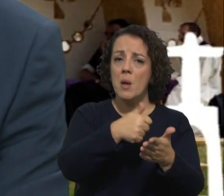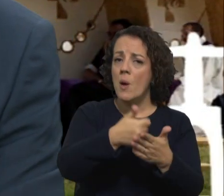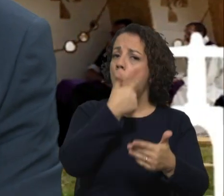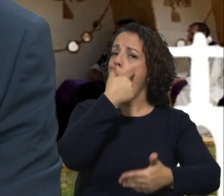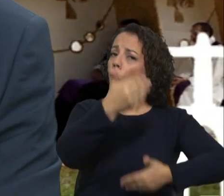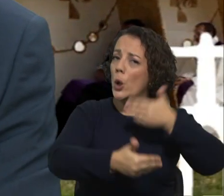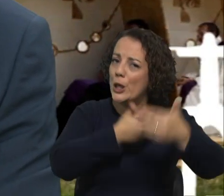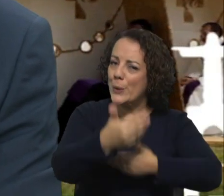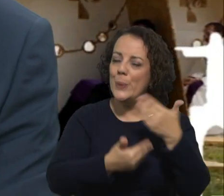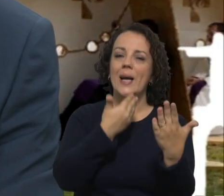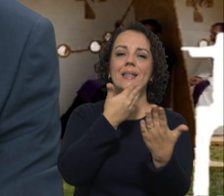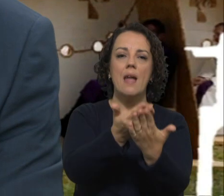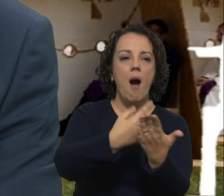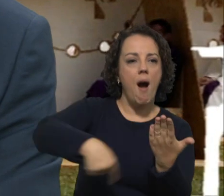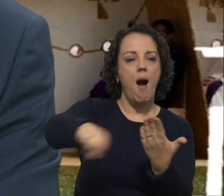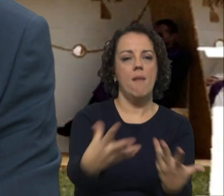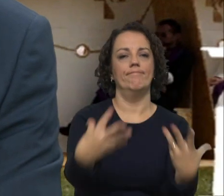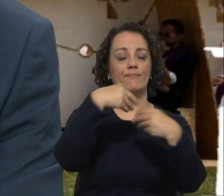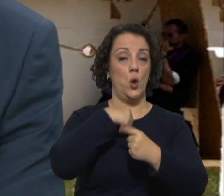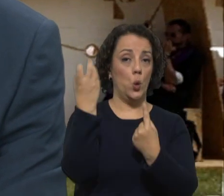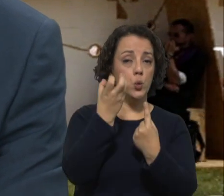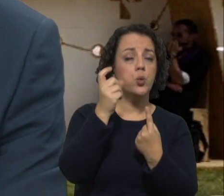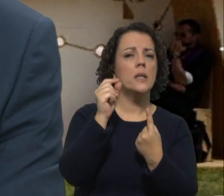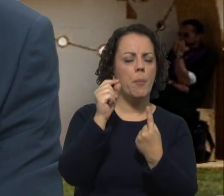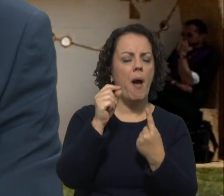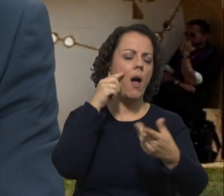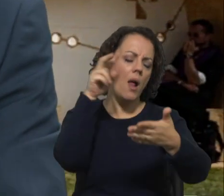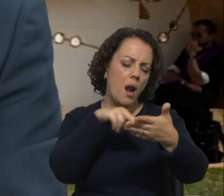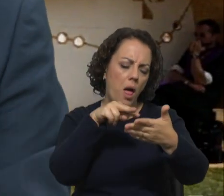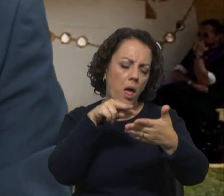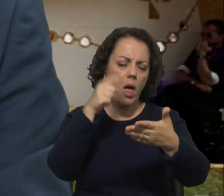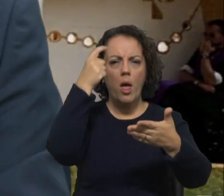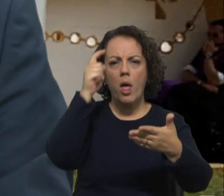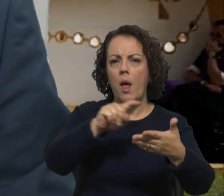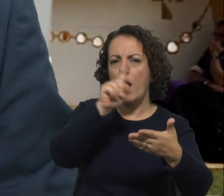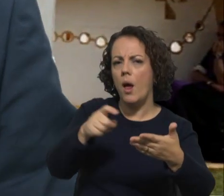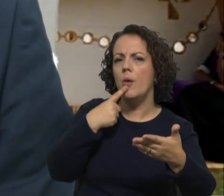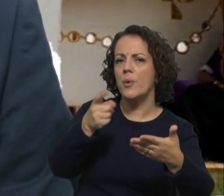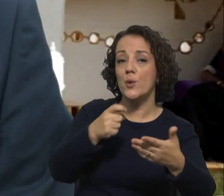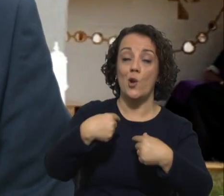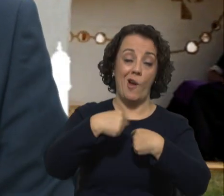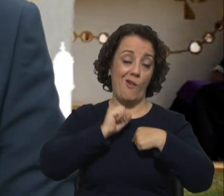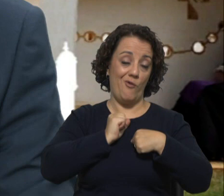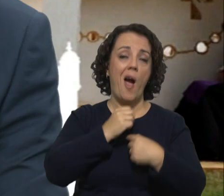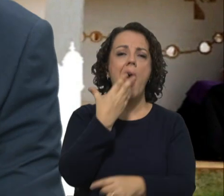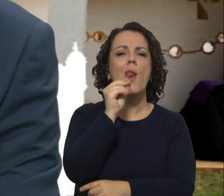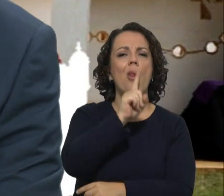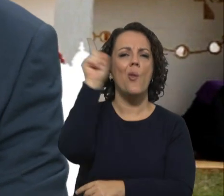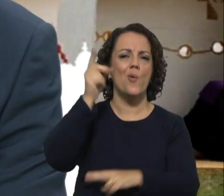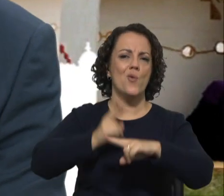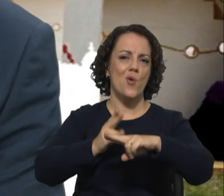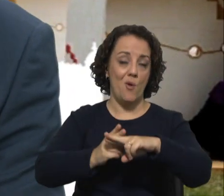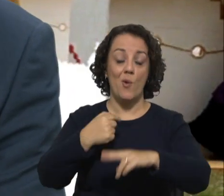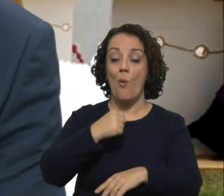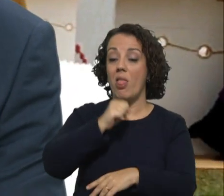gerar perguntas, que acho que é a coisa mais interessante. Eu digo sempre aos meus alunos em Roma que o interessante de ler o